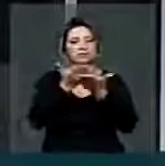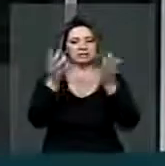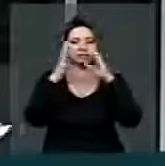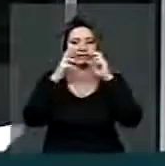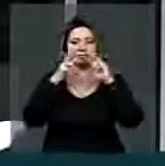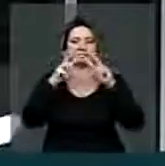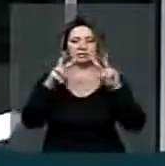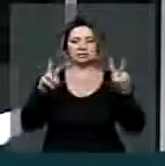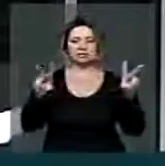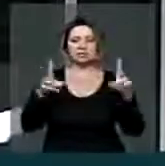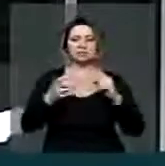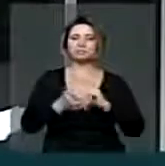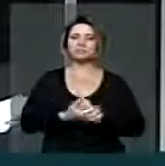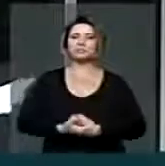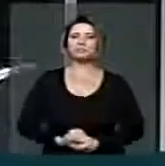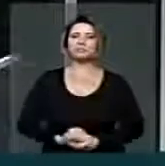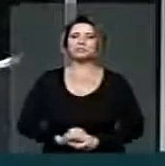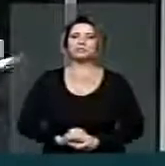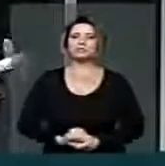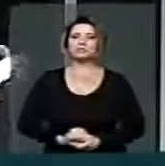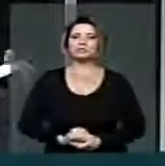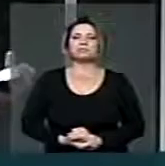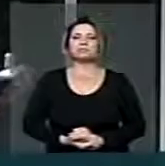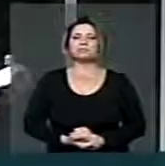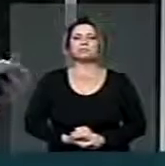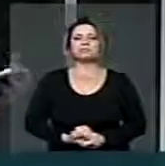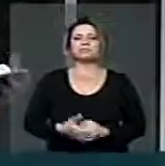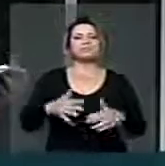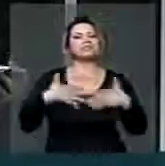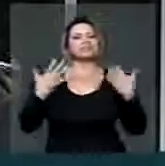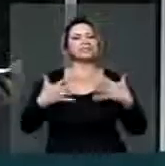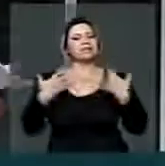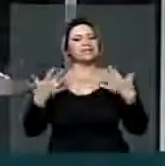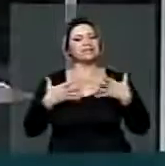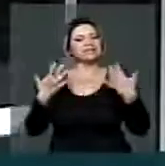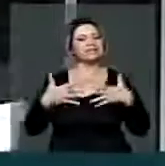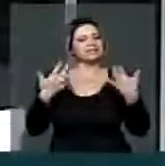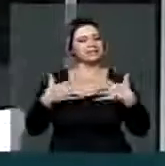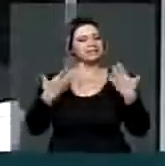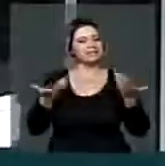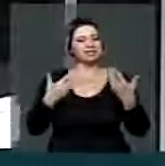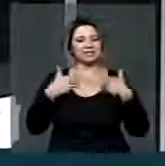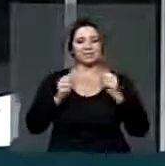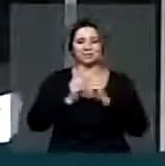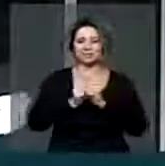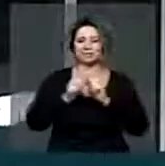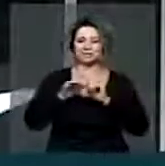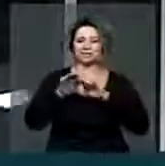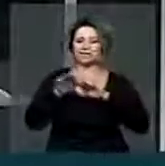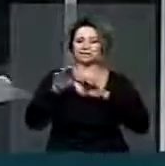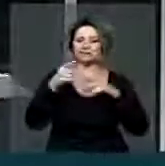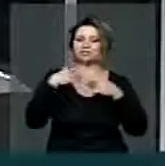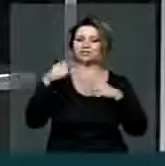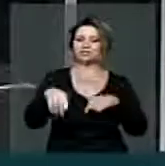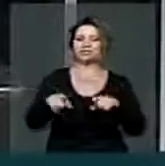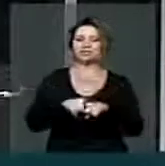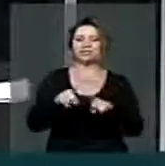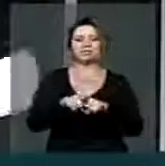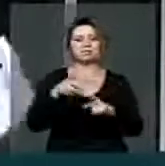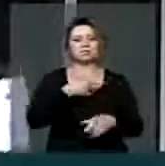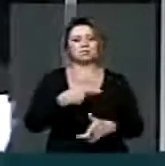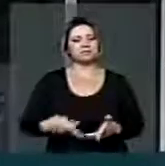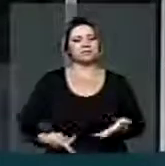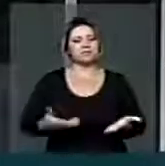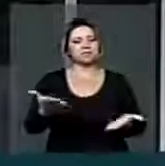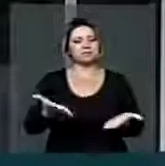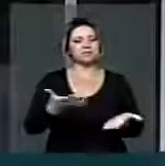senhores e a alegria de poder fazer essa manifestação, vendo esta casa sendo presidida pelo